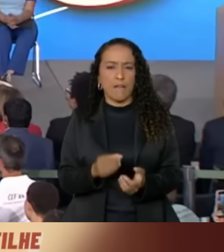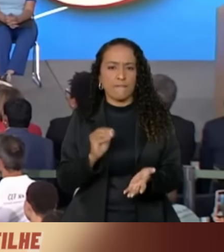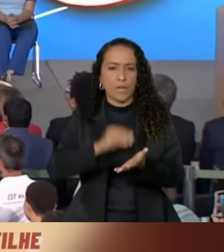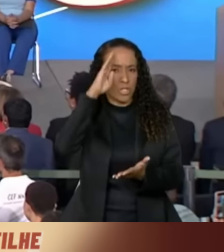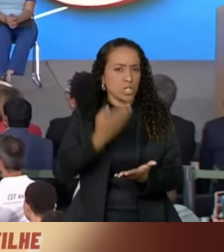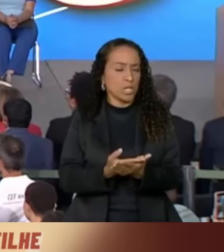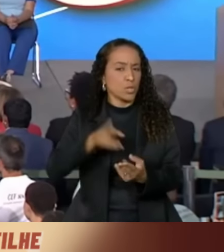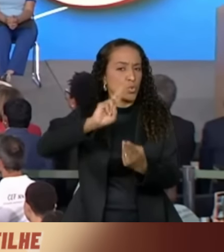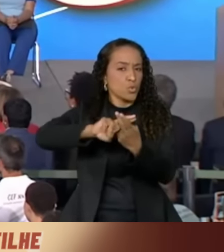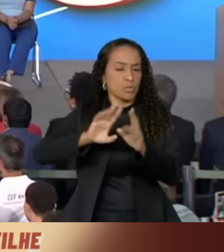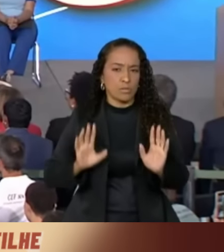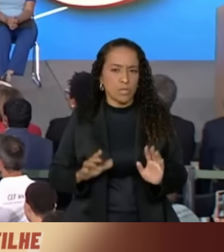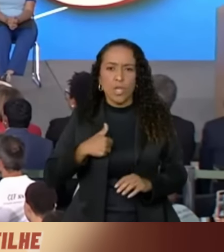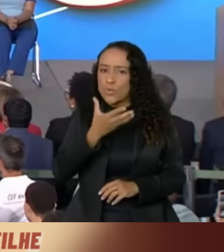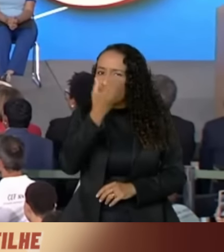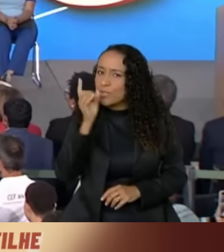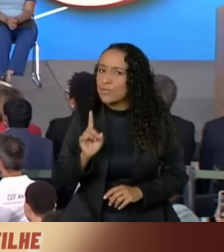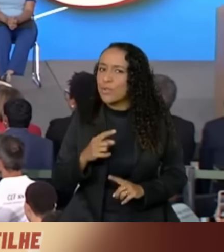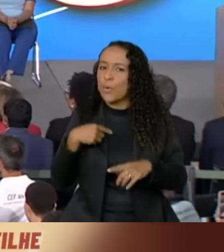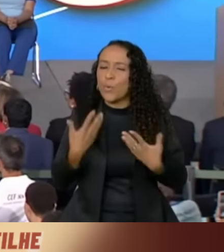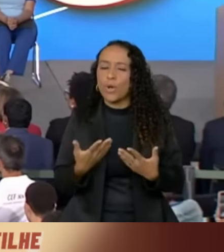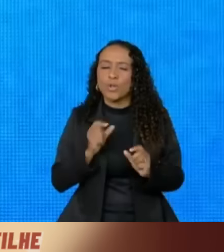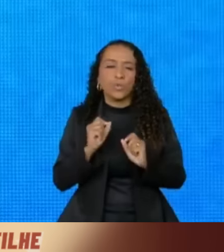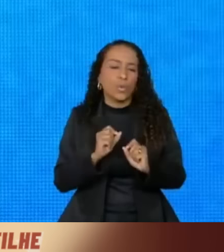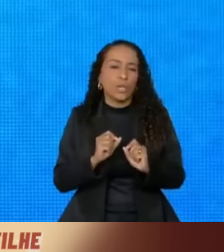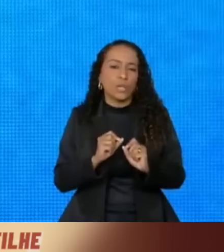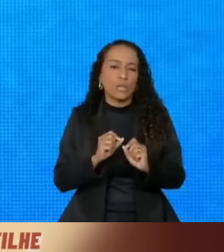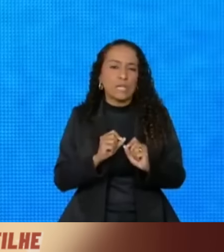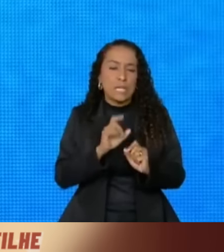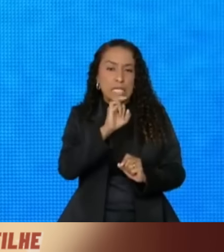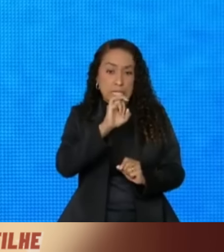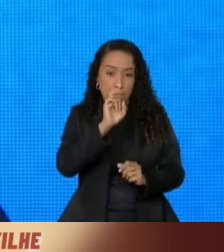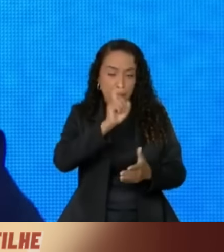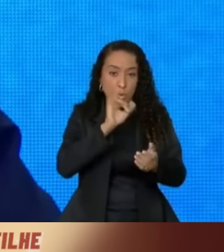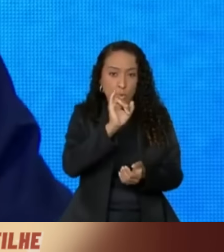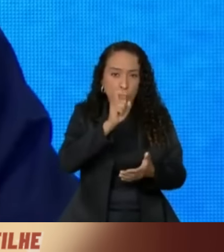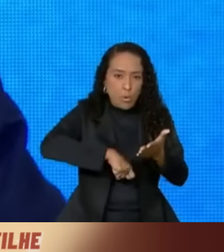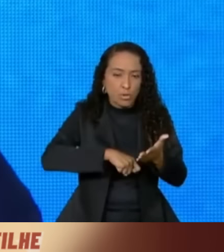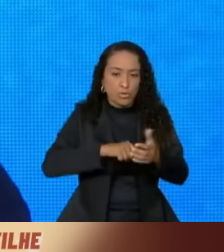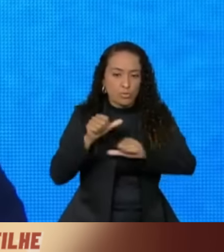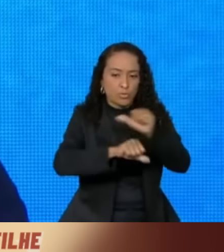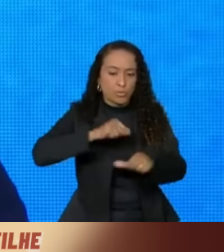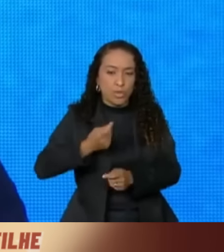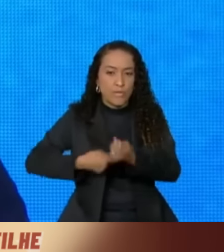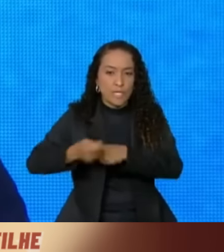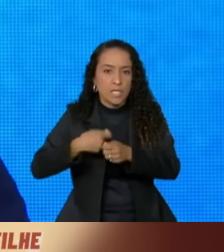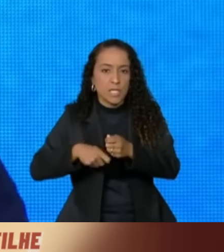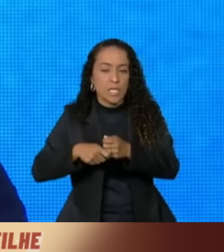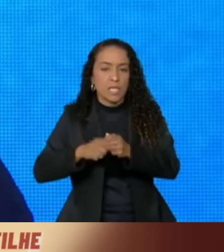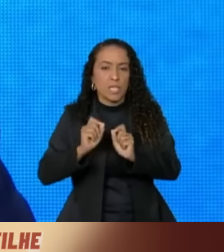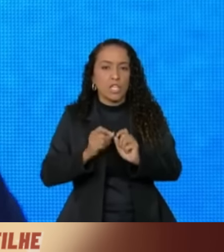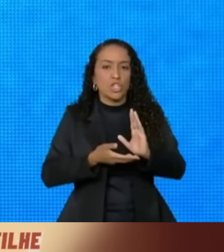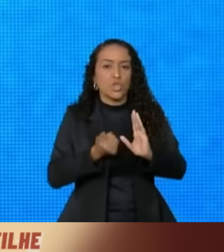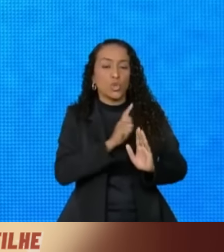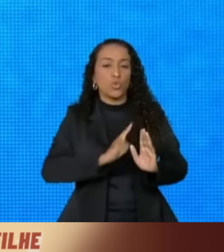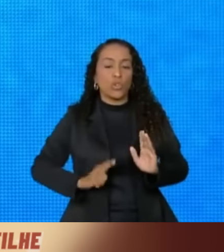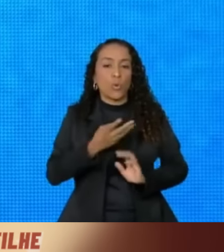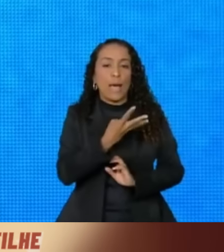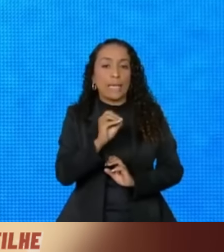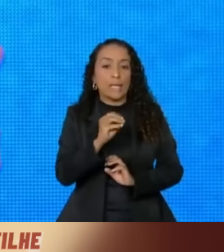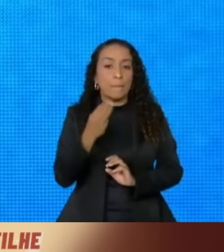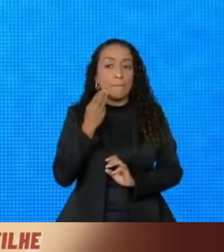SUS. Eu não esqueço nunca quando tiraram o imposto sobre transação financeira que tirou do governo